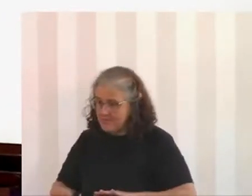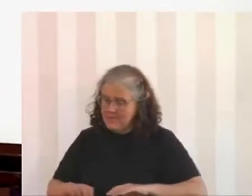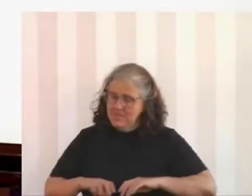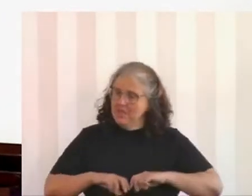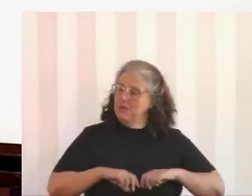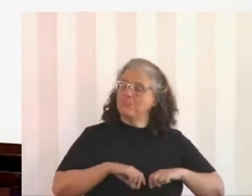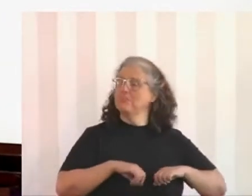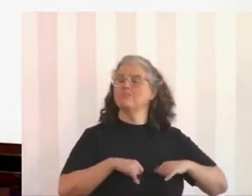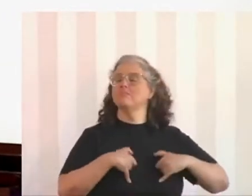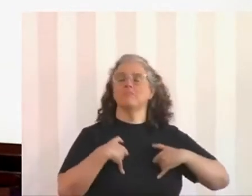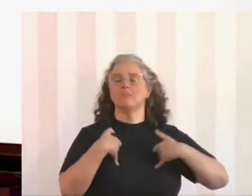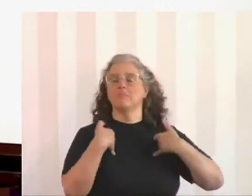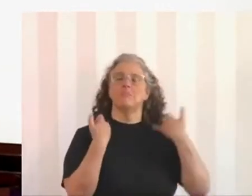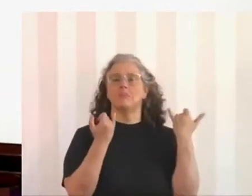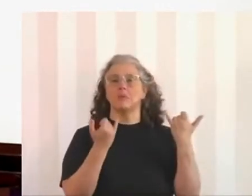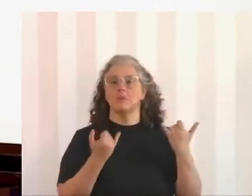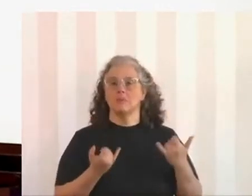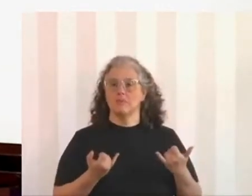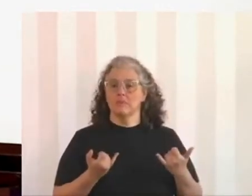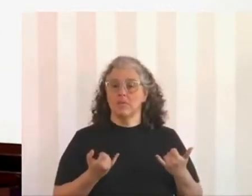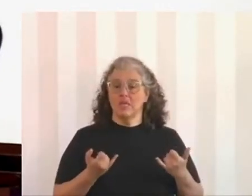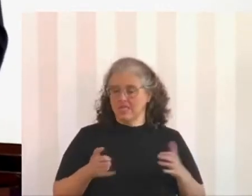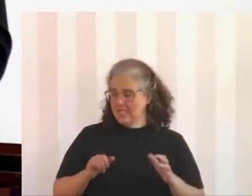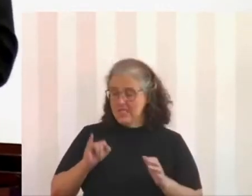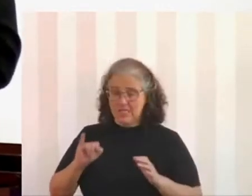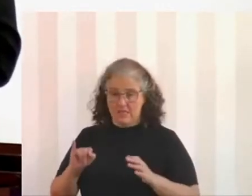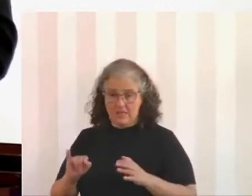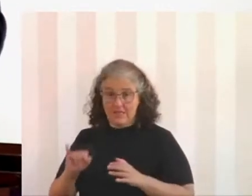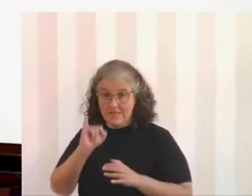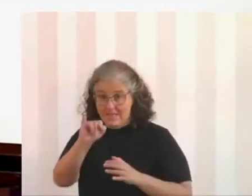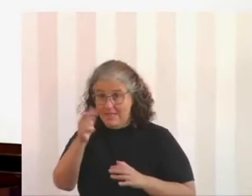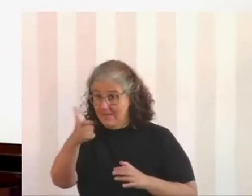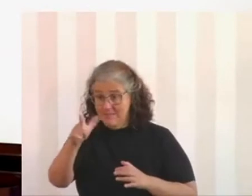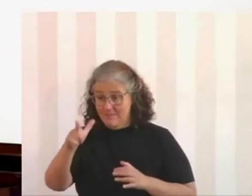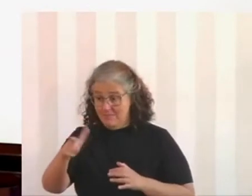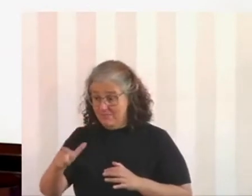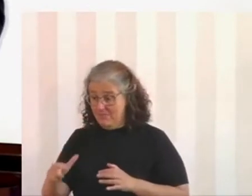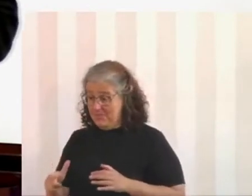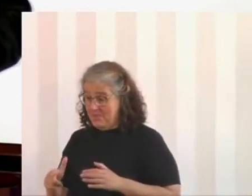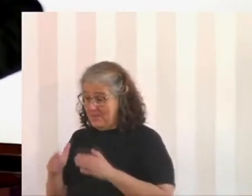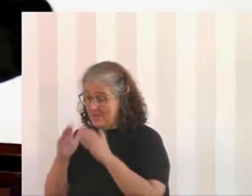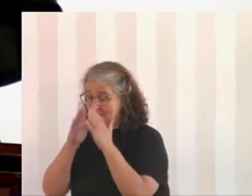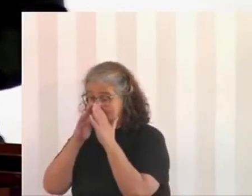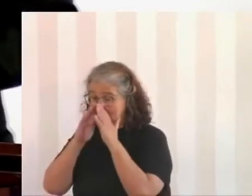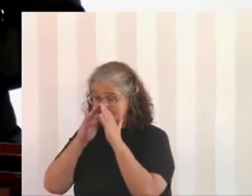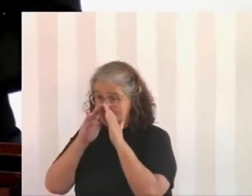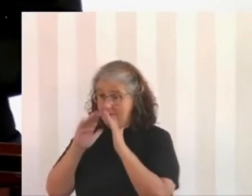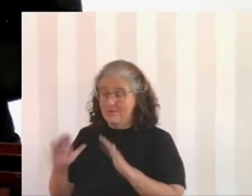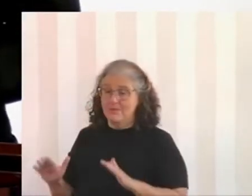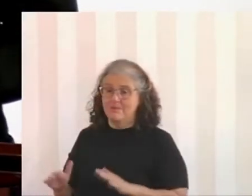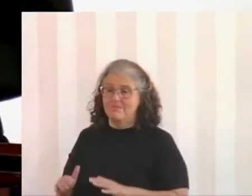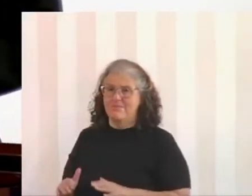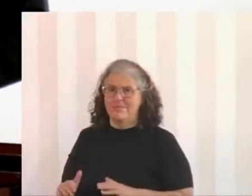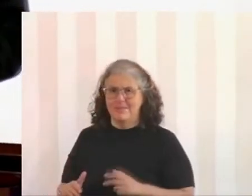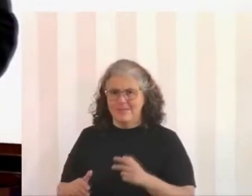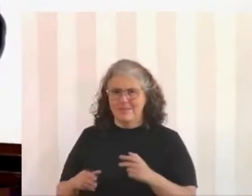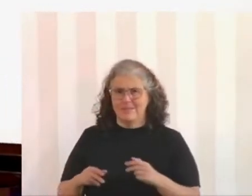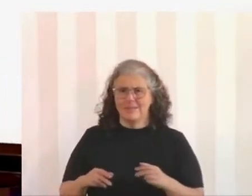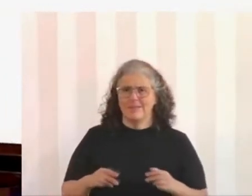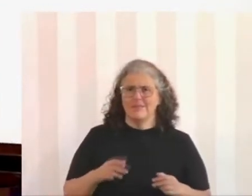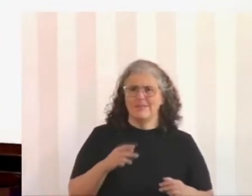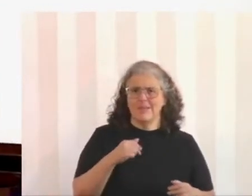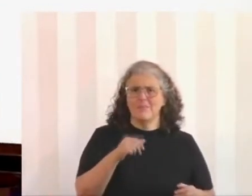fato orgulho. Sabe aquele irmão que acha que tem uma mão santa? Não é o